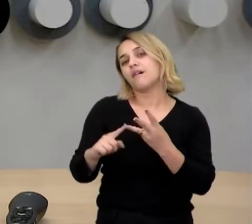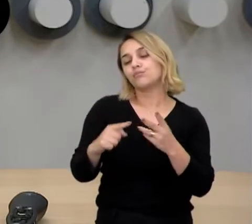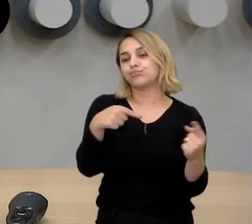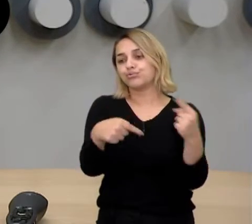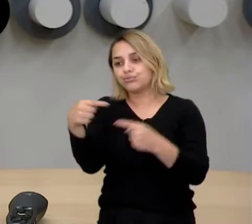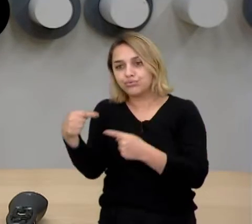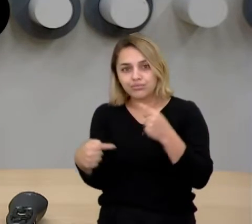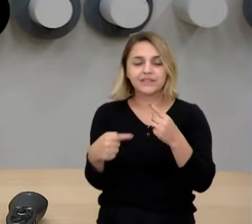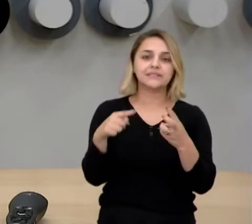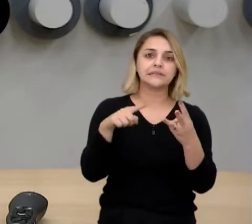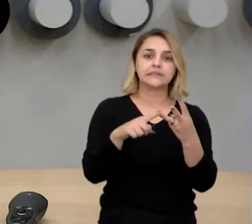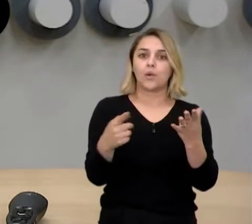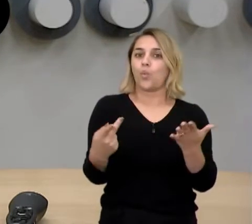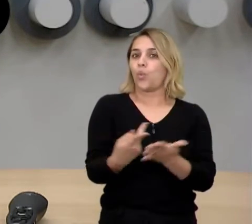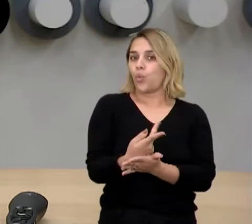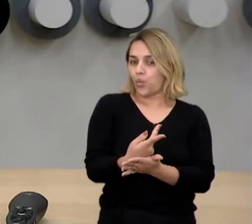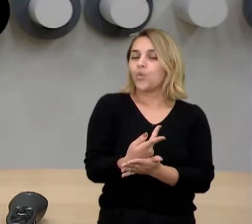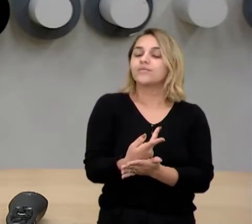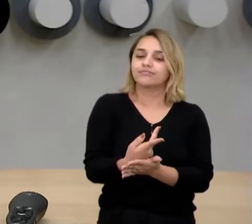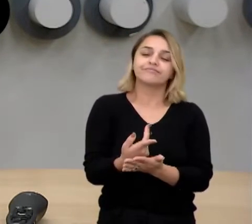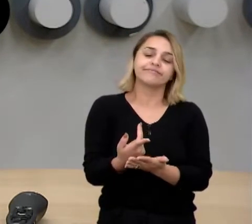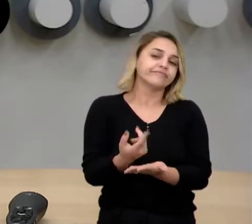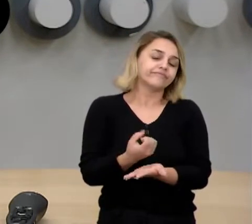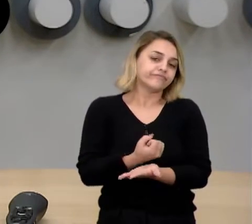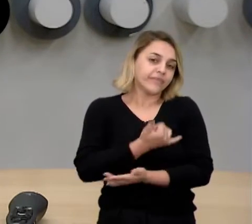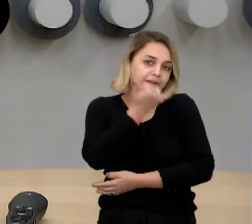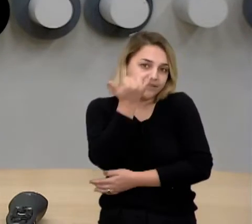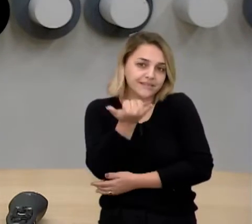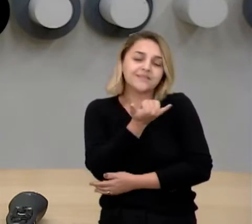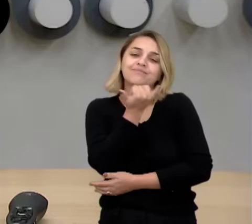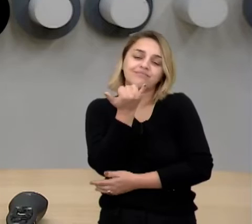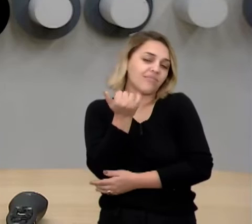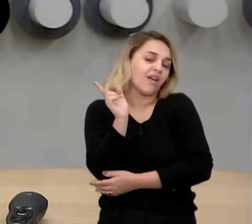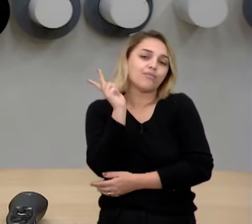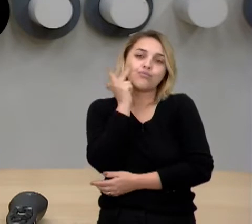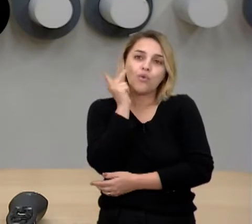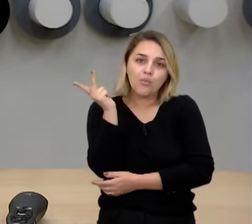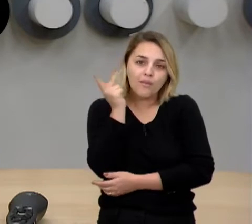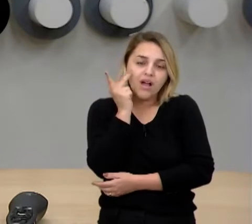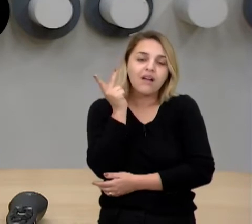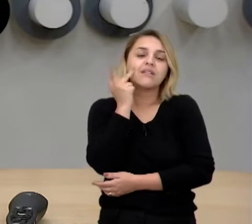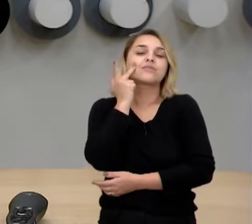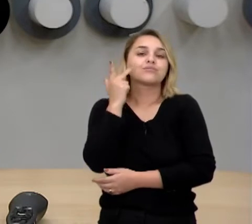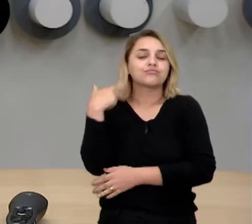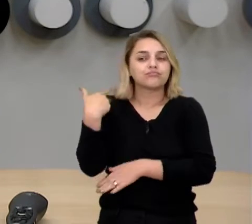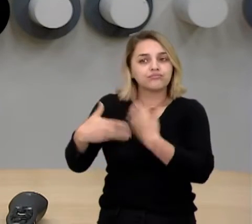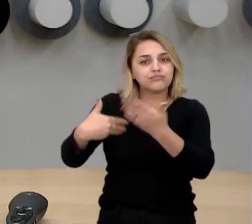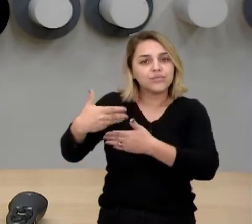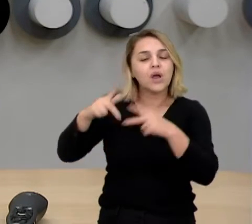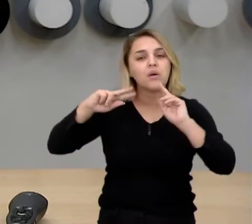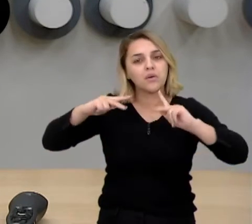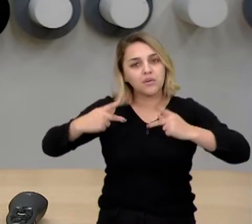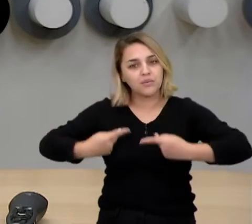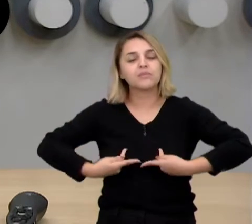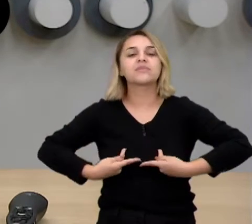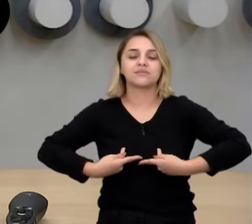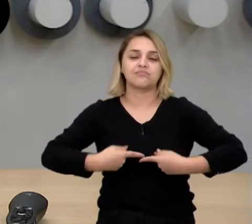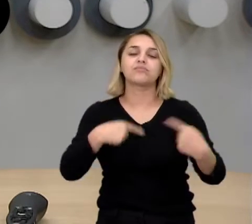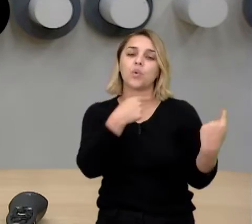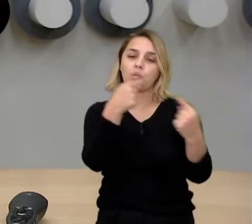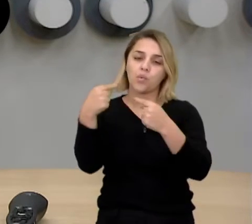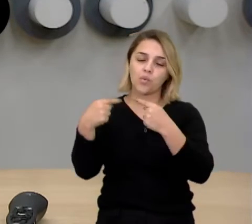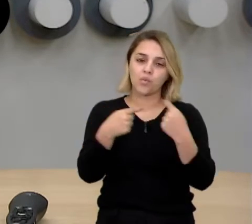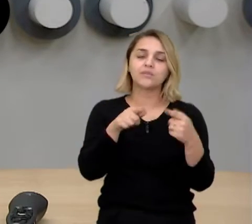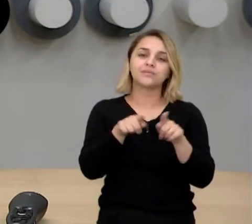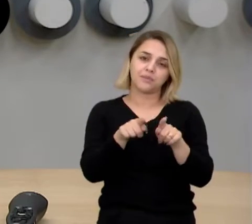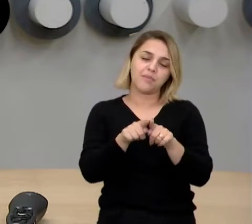erro, né? Porque, como todo processo humano é passível de contradição, discussão e erro, tal ocorre também com